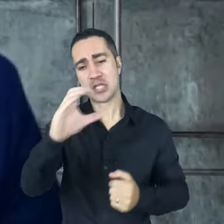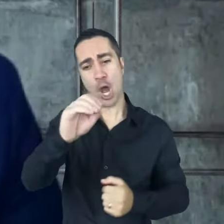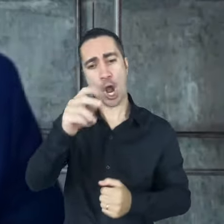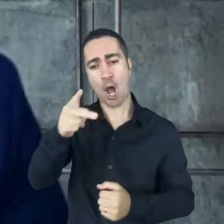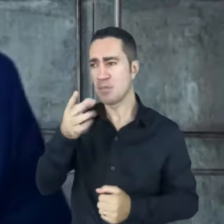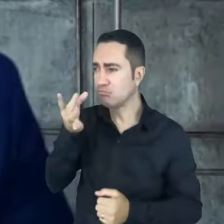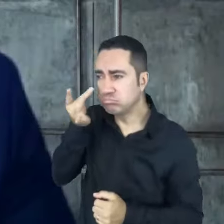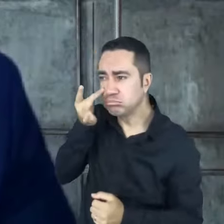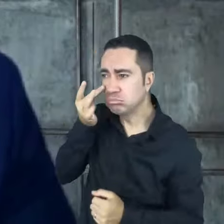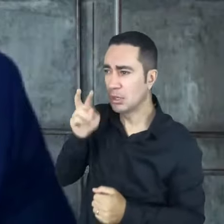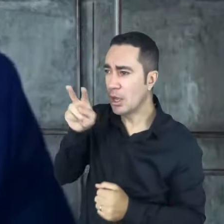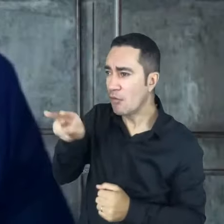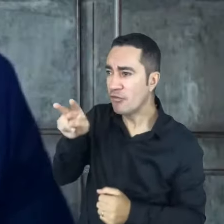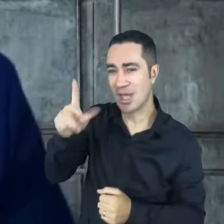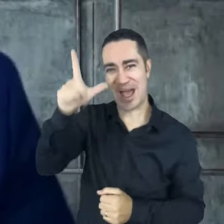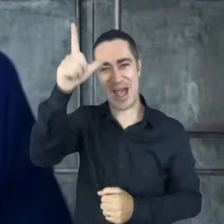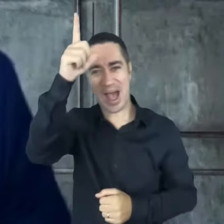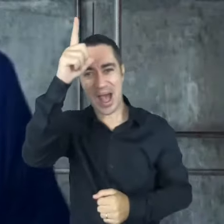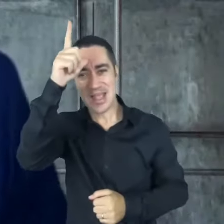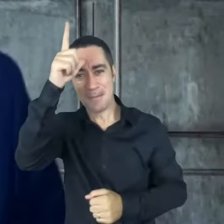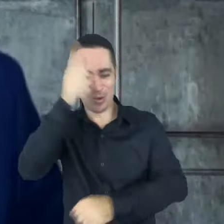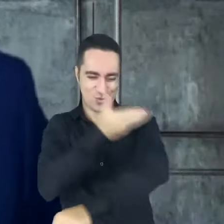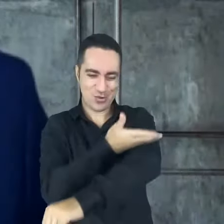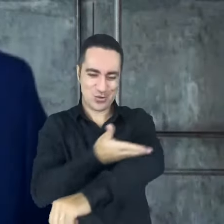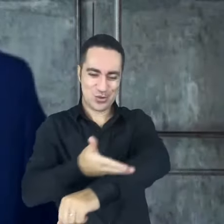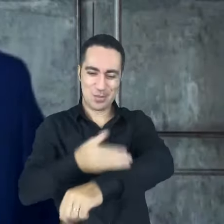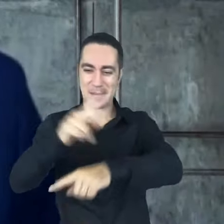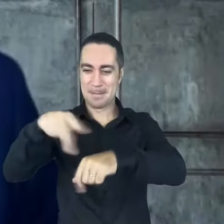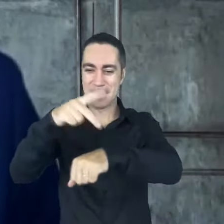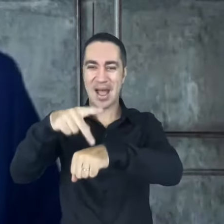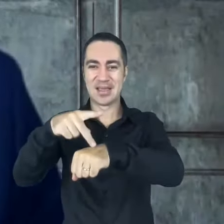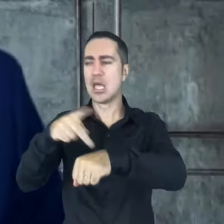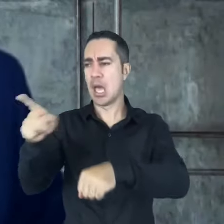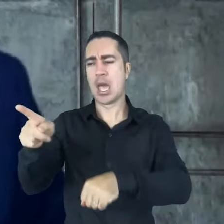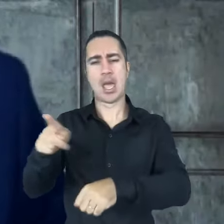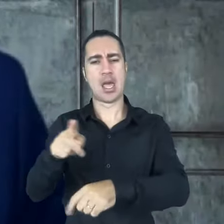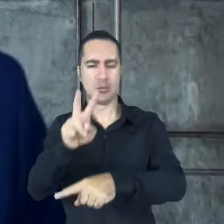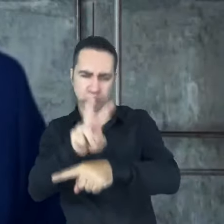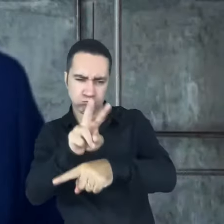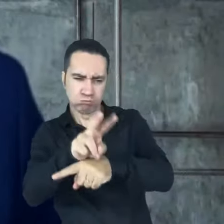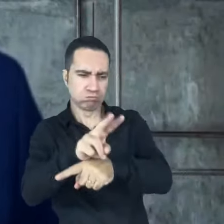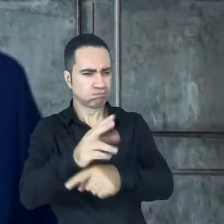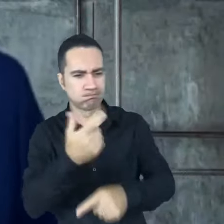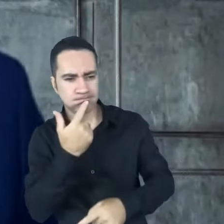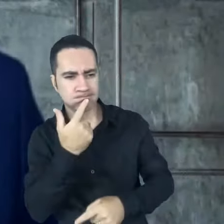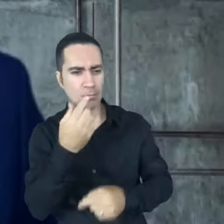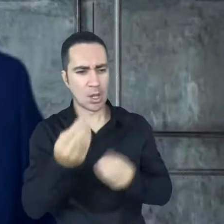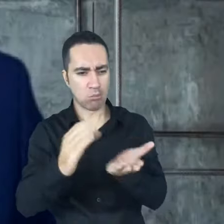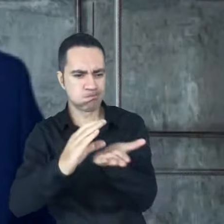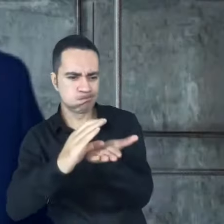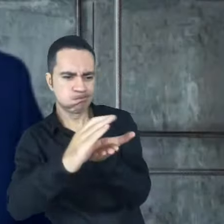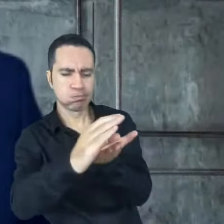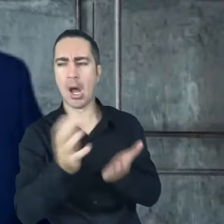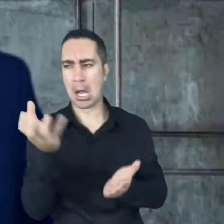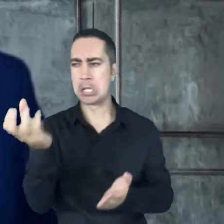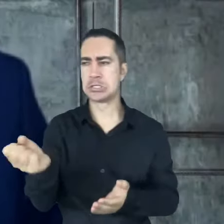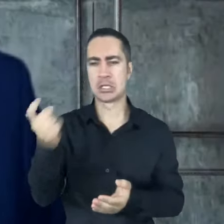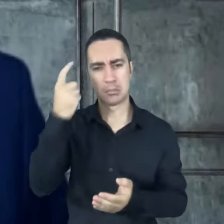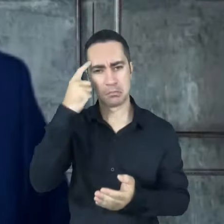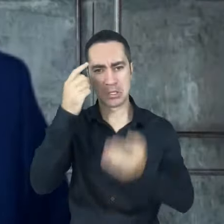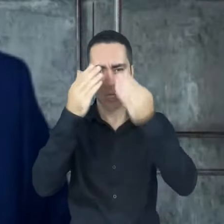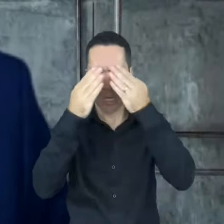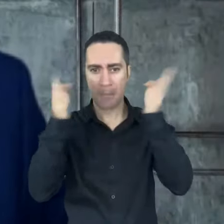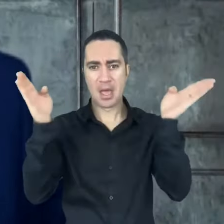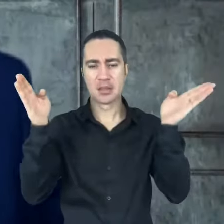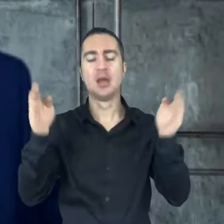muito conservadores, e muitas vezes eles que seguram muito essa discussão do financiamento climático, a própria Merkel, ela trouxe